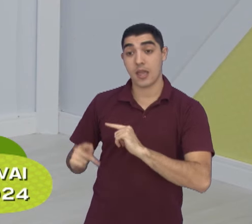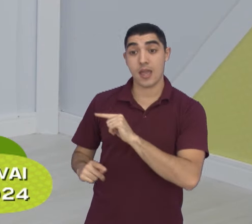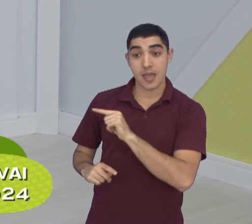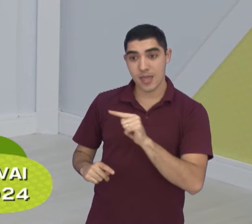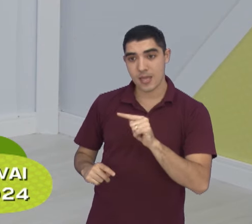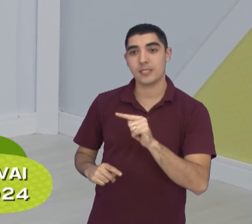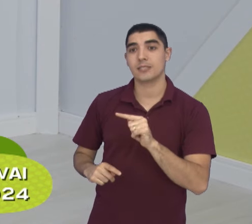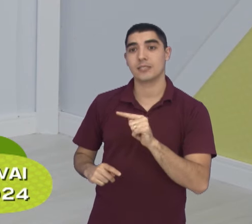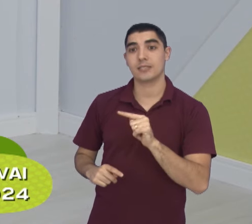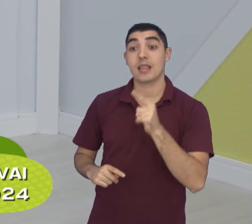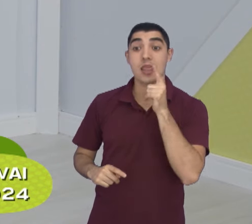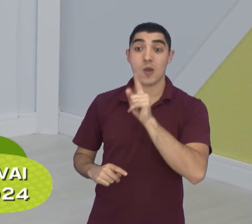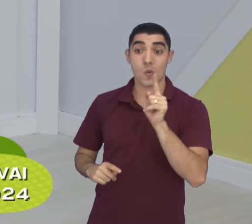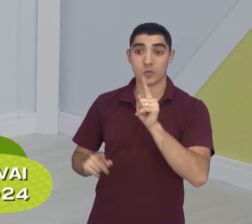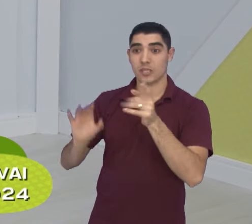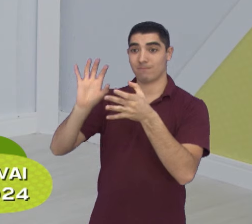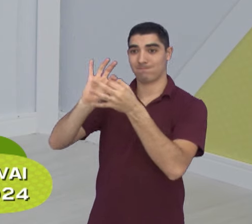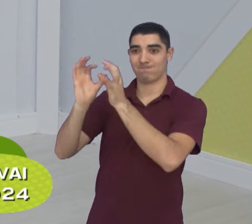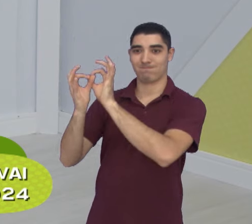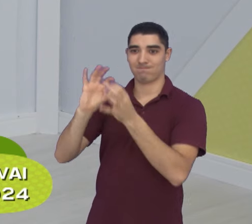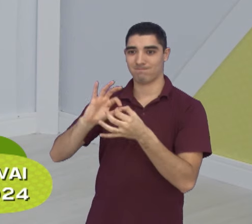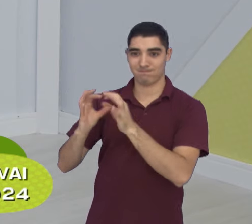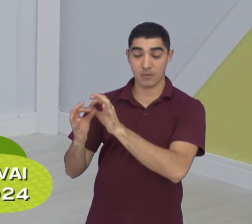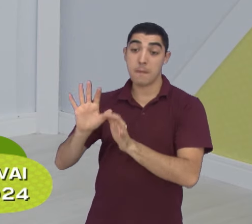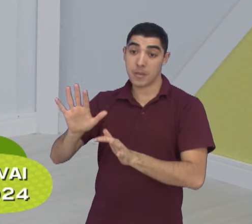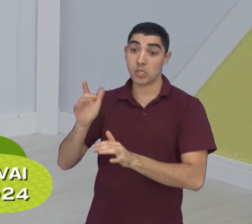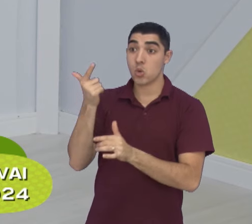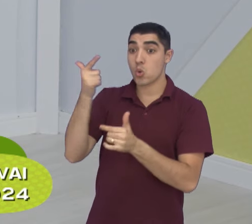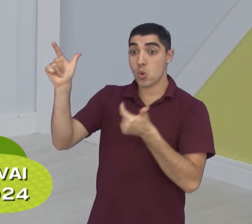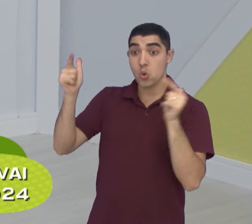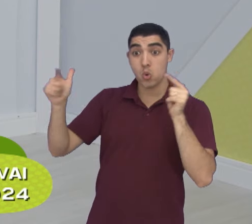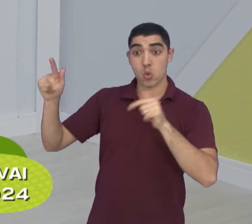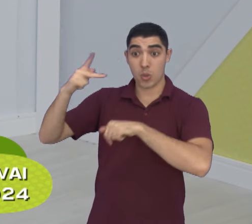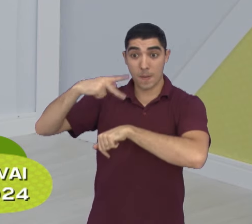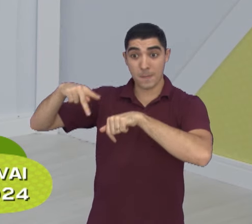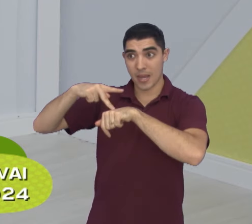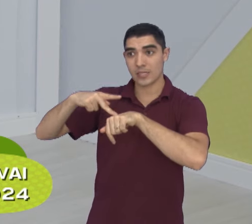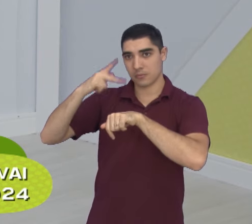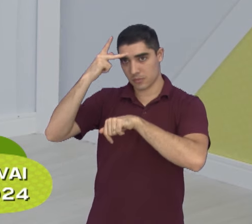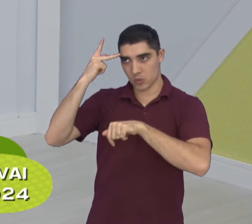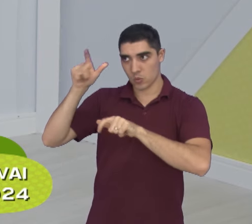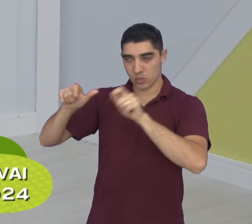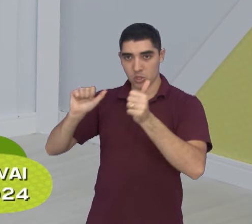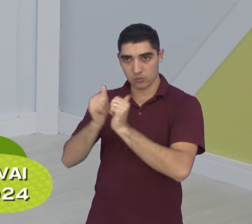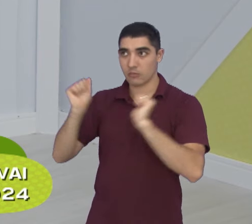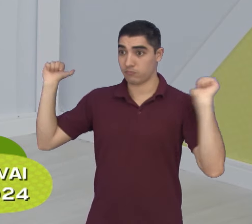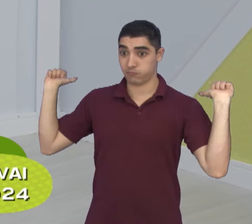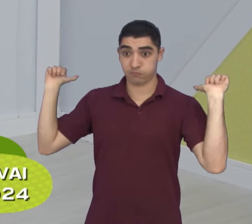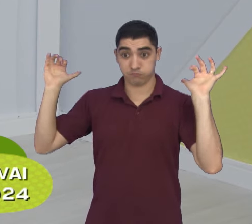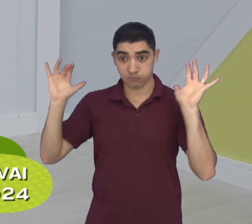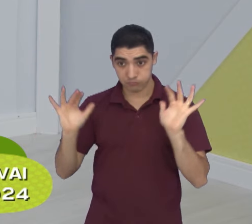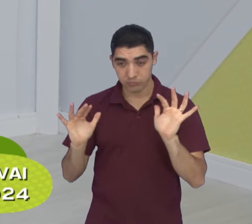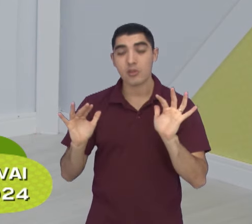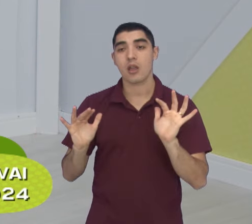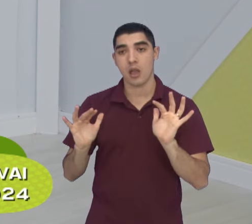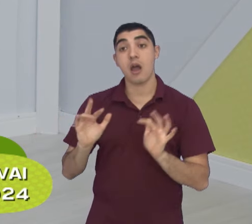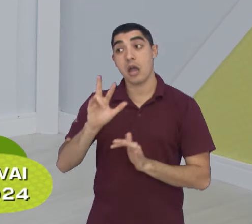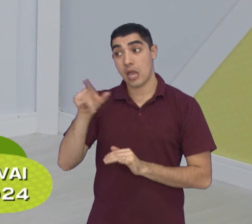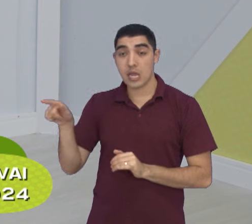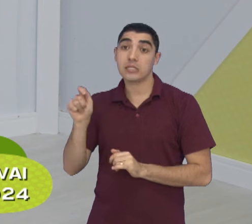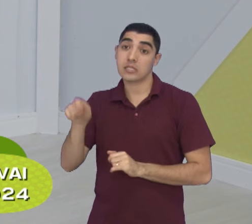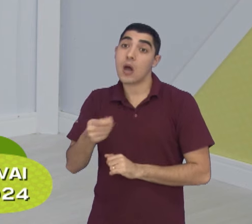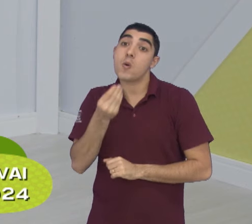índice olímpico, né? Mas tem atletas de outros países que vêm para cá e eles ainda assim, né, na categoria elite, eles têm condições ainda